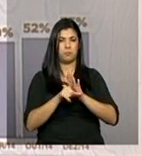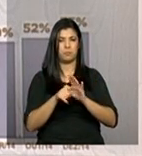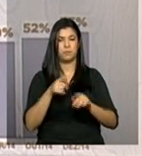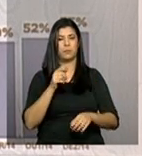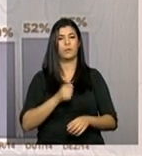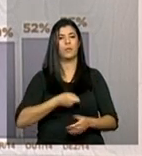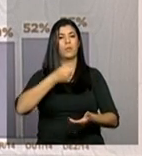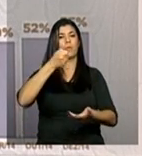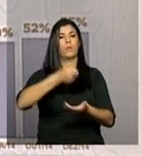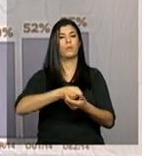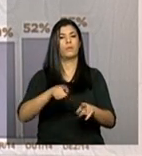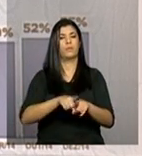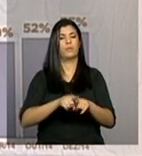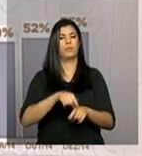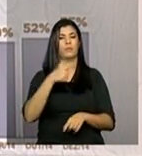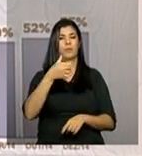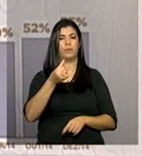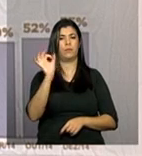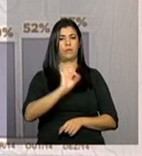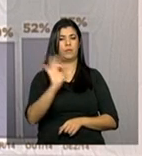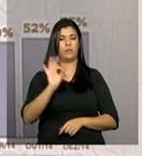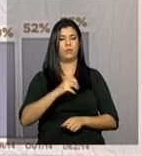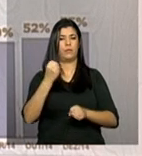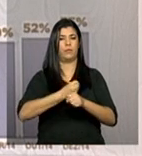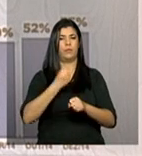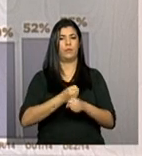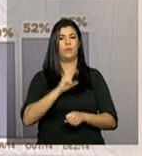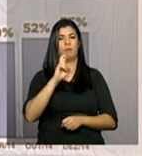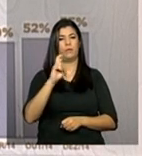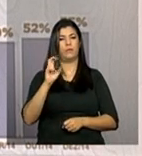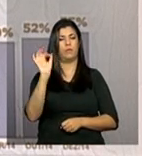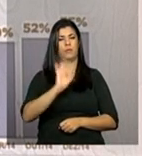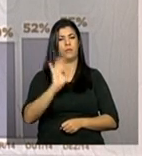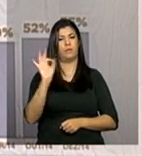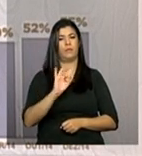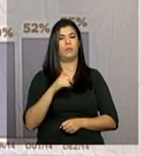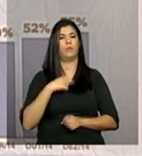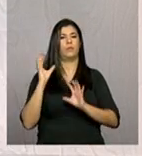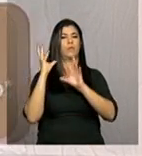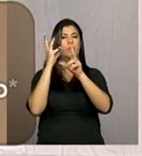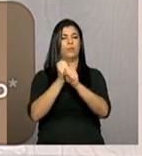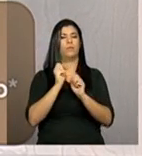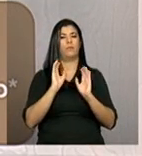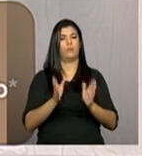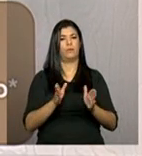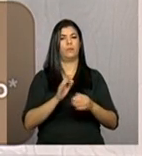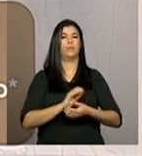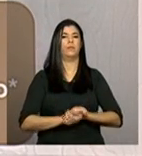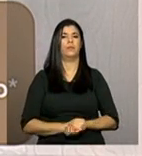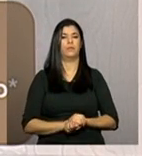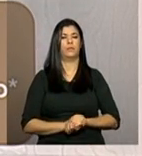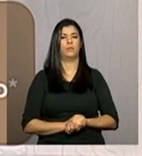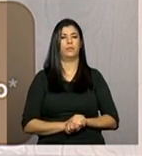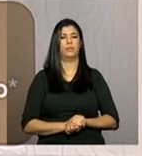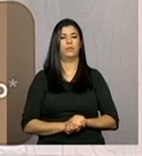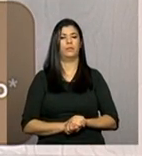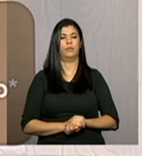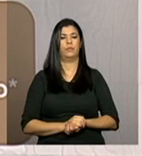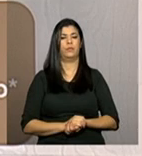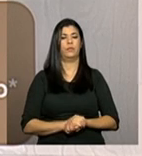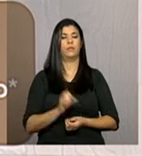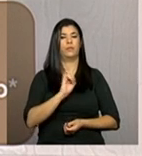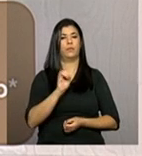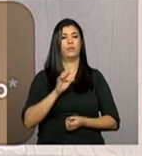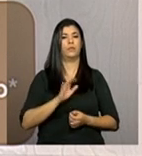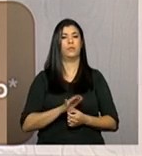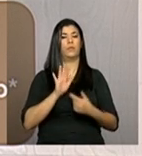e 26% em obra e 55% concluídas já. Falando, então, das